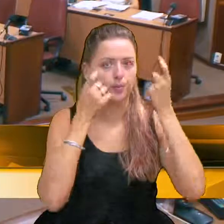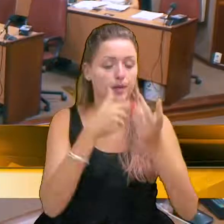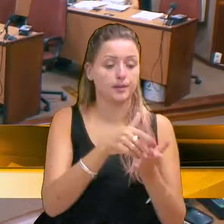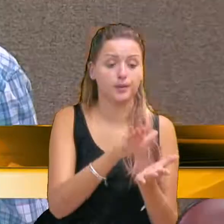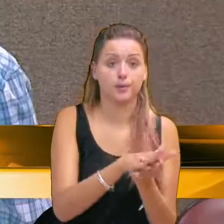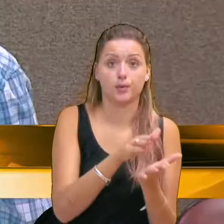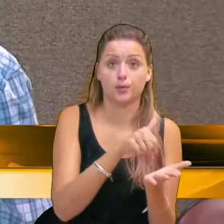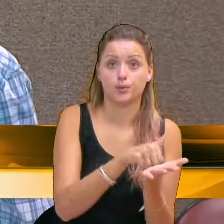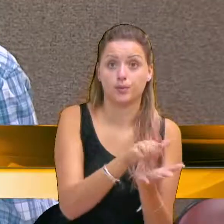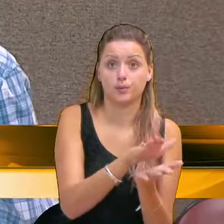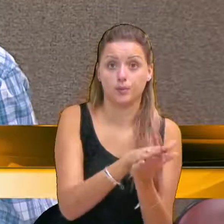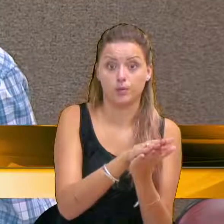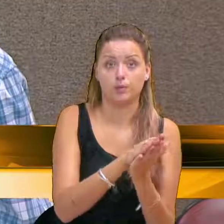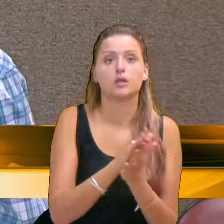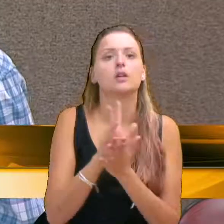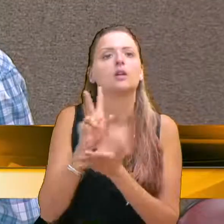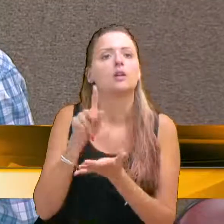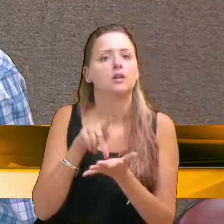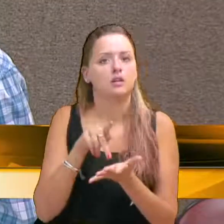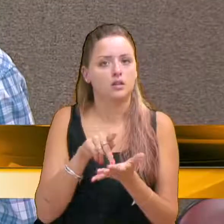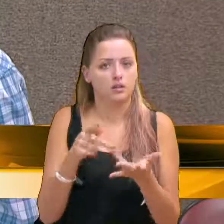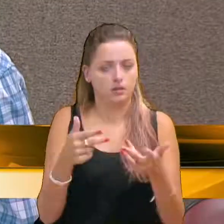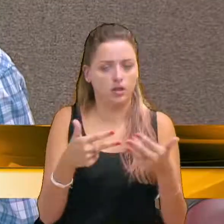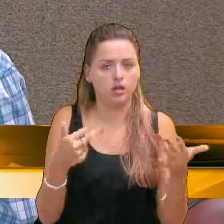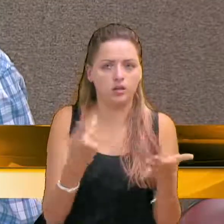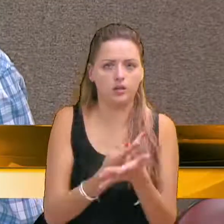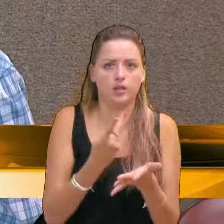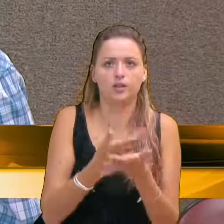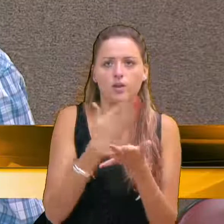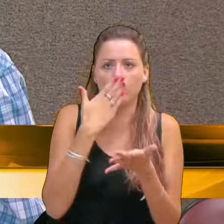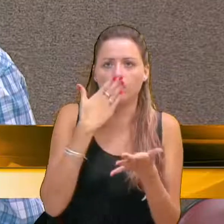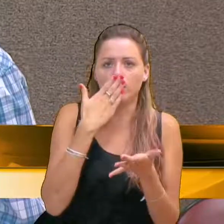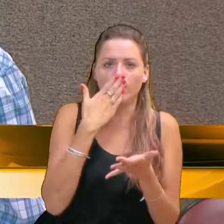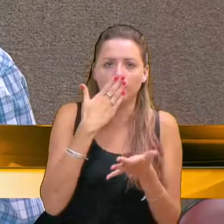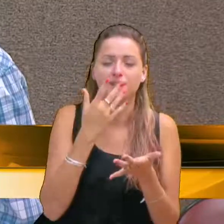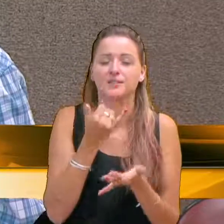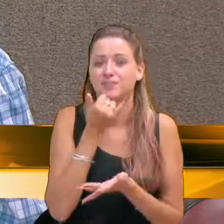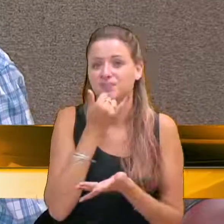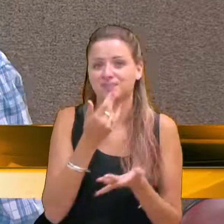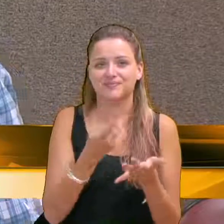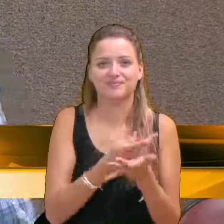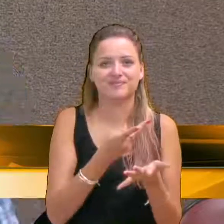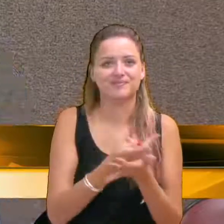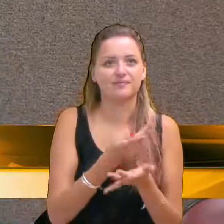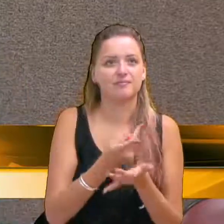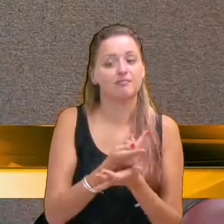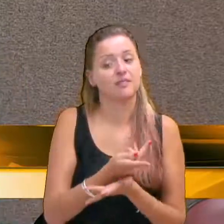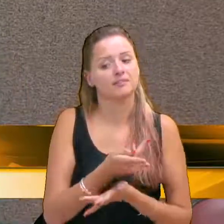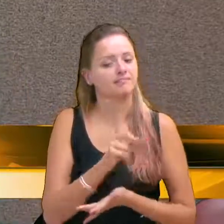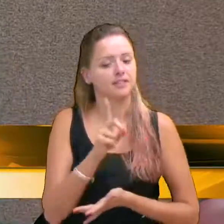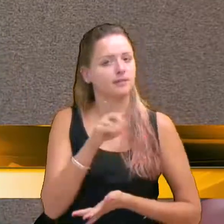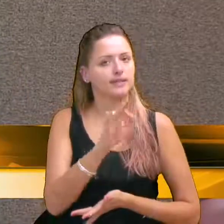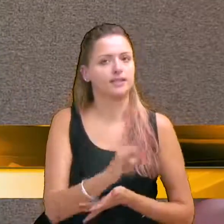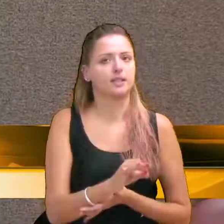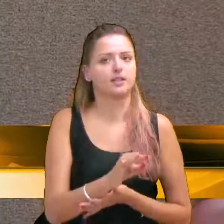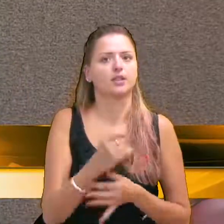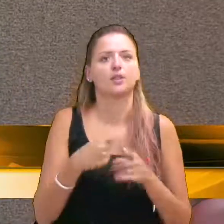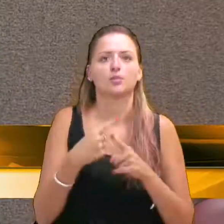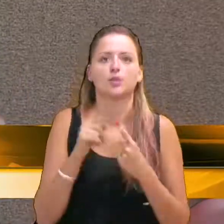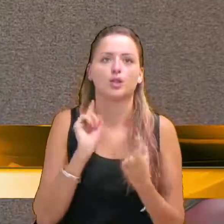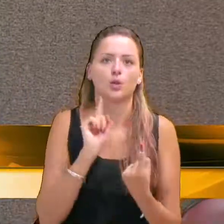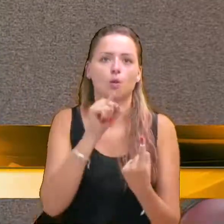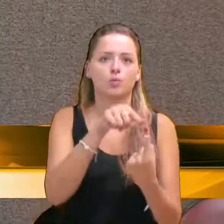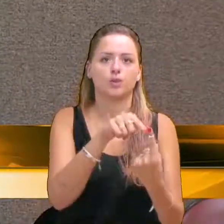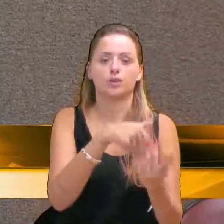multar. Isso realmente é uma coisa extremamente incorreta, até de certo ponto até ilegal, porque se esse é o